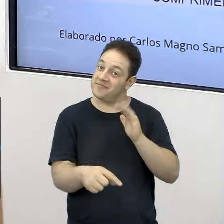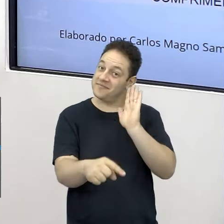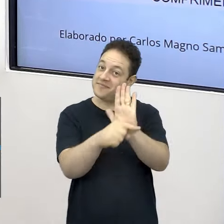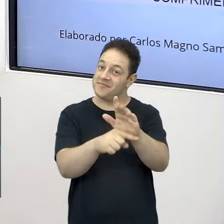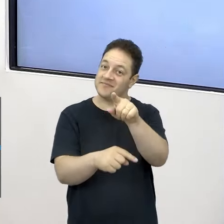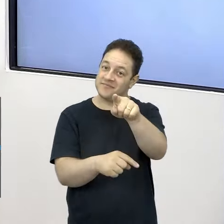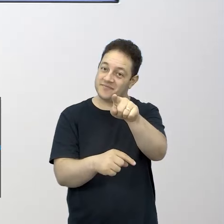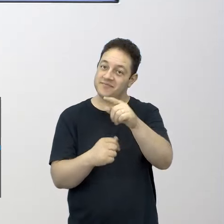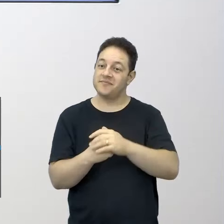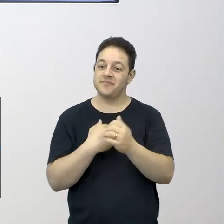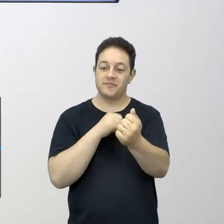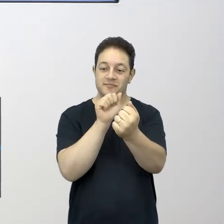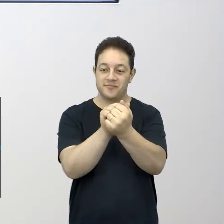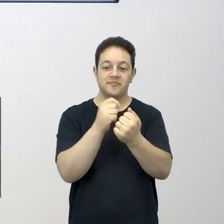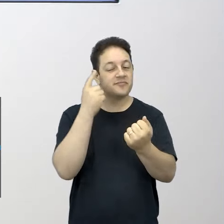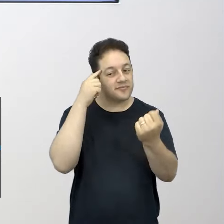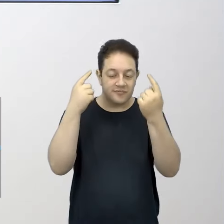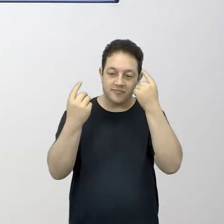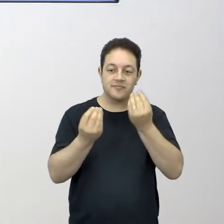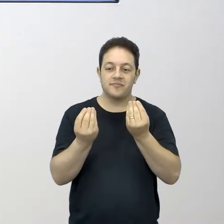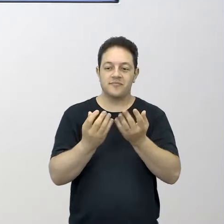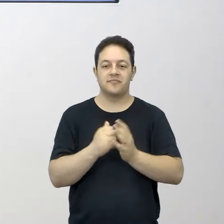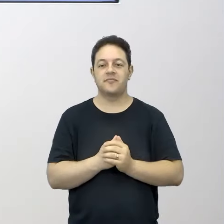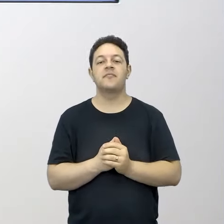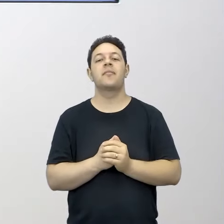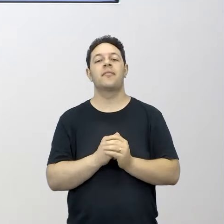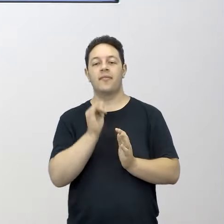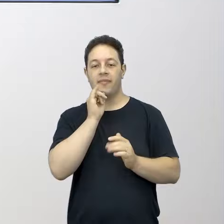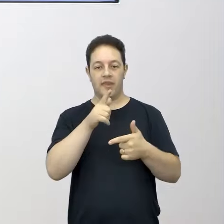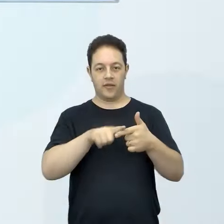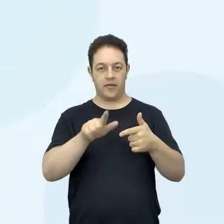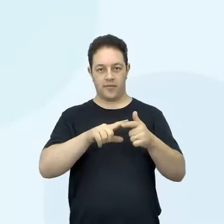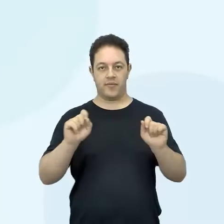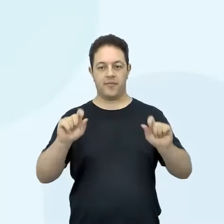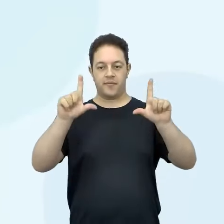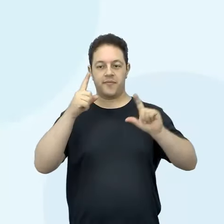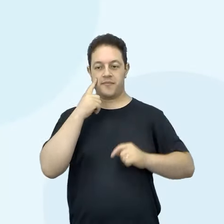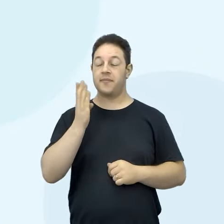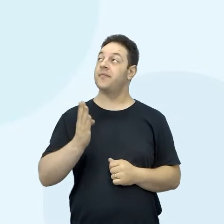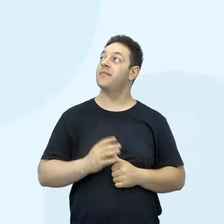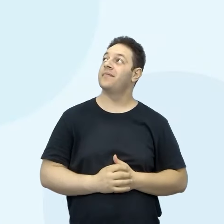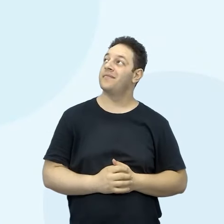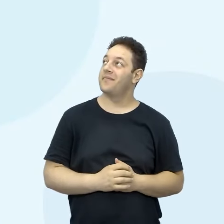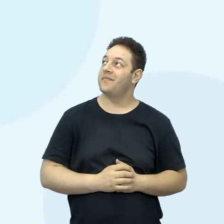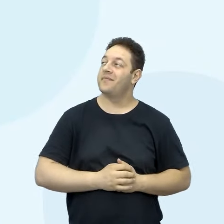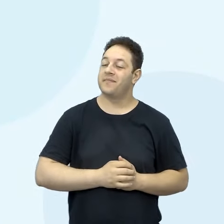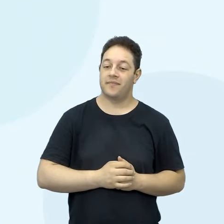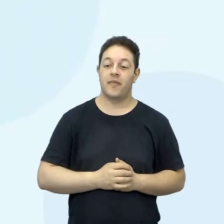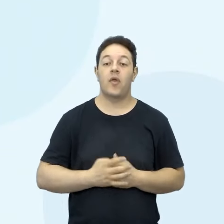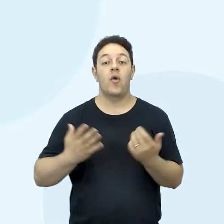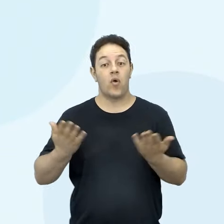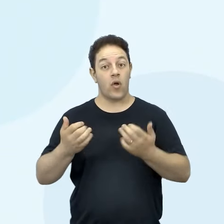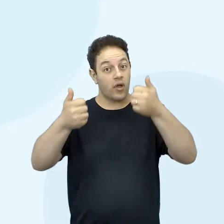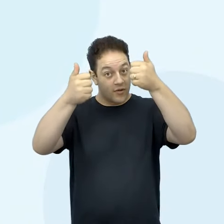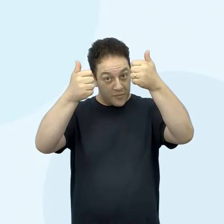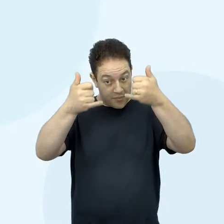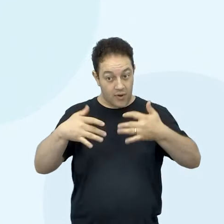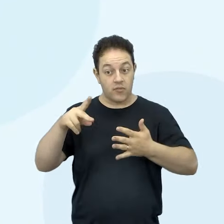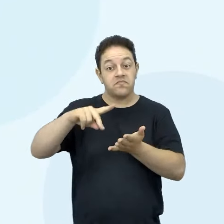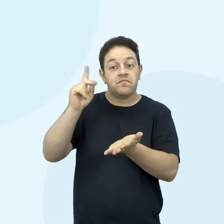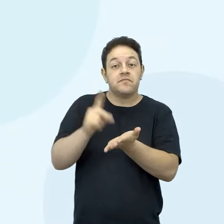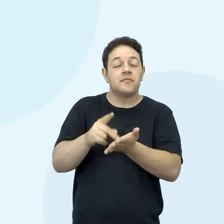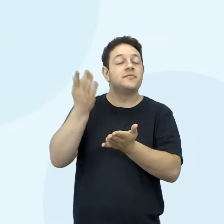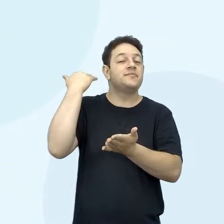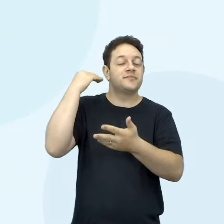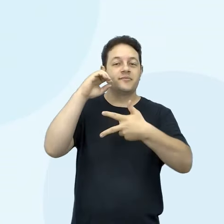vamos pensar nesse problema juntos. Falando em problema, vim trazer aqui para você, hoje na aula, um problema mesmo autêntico do